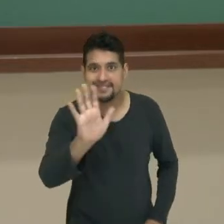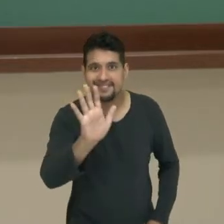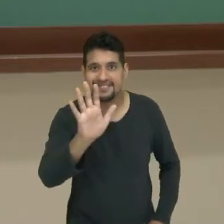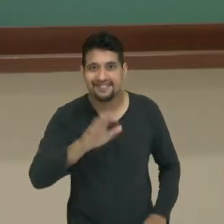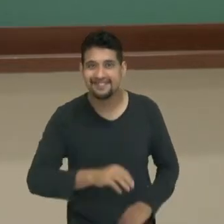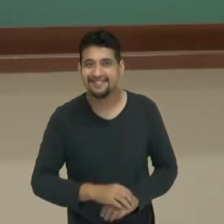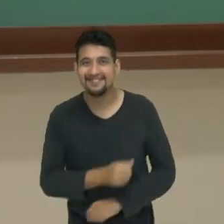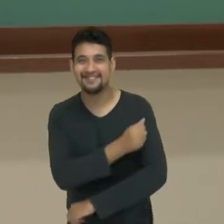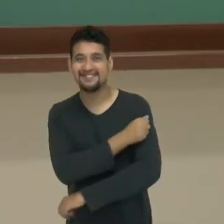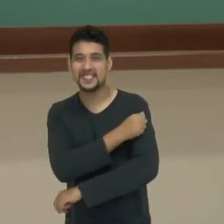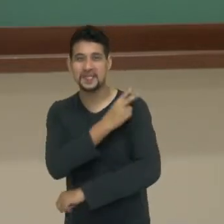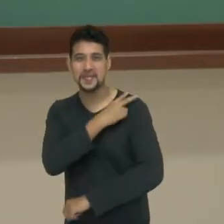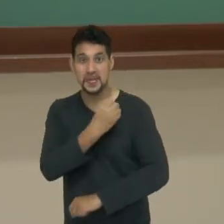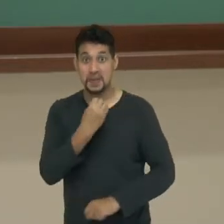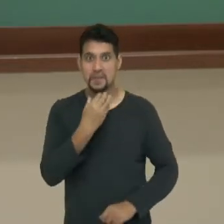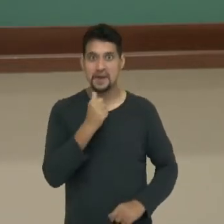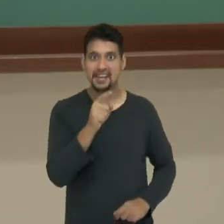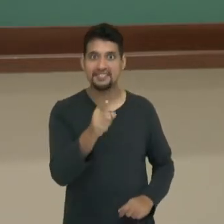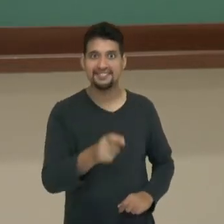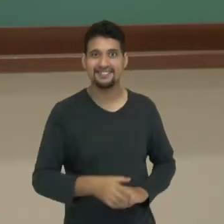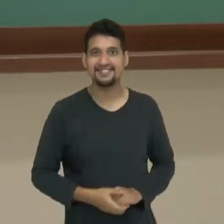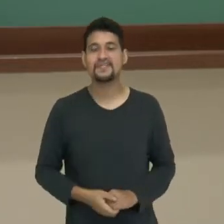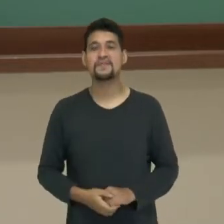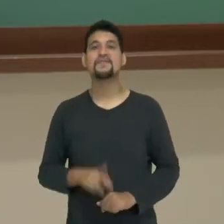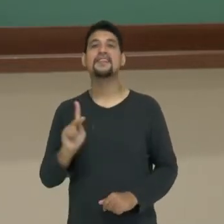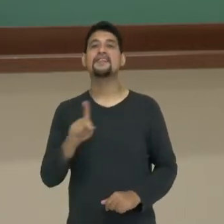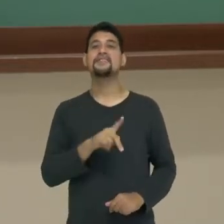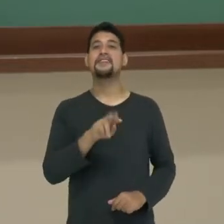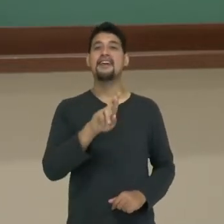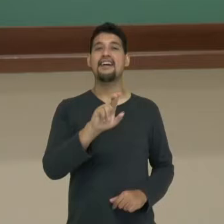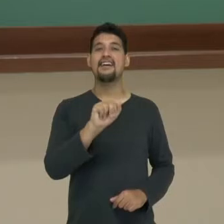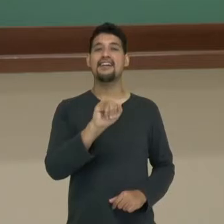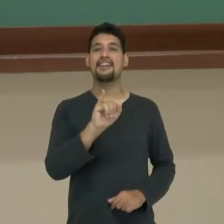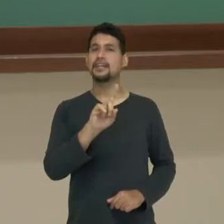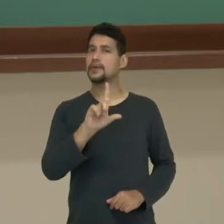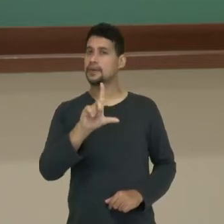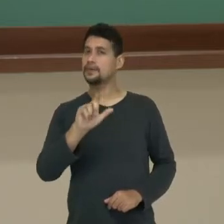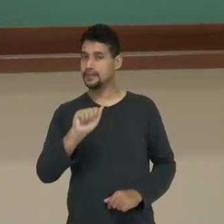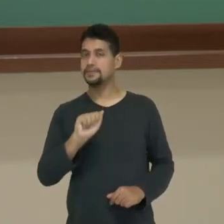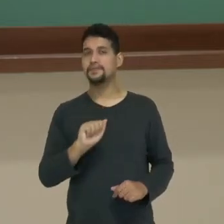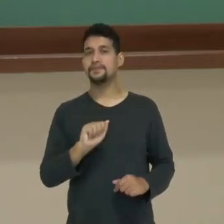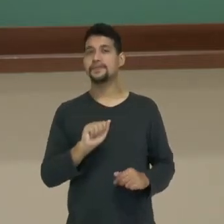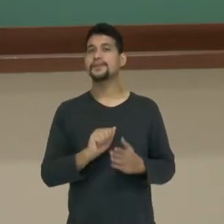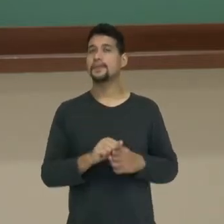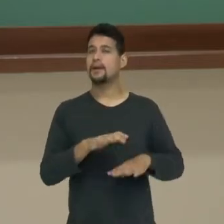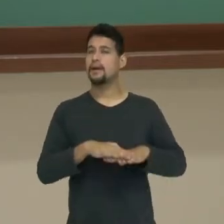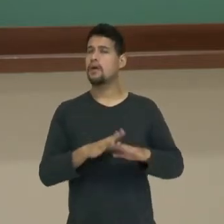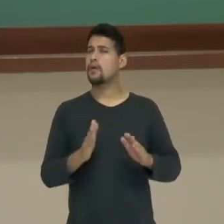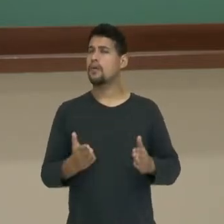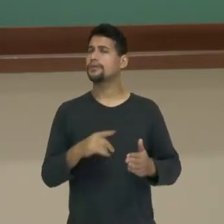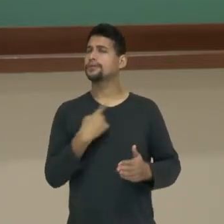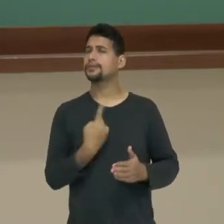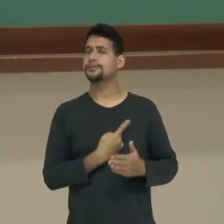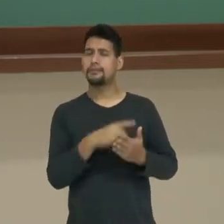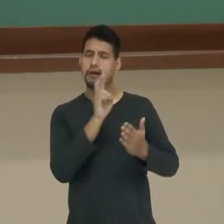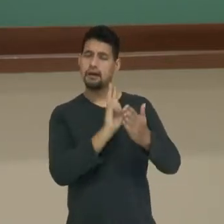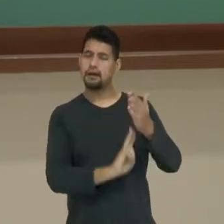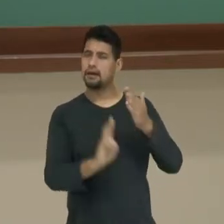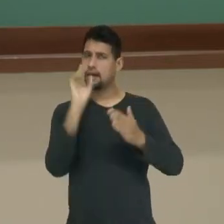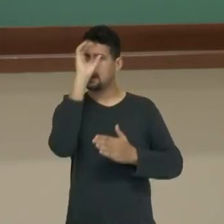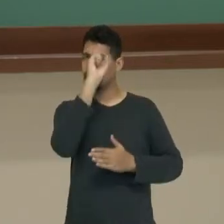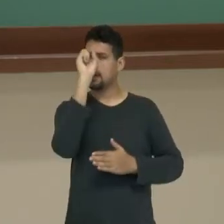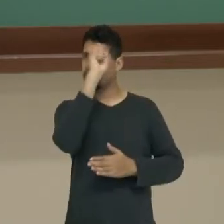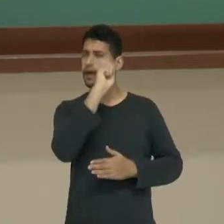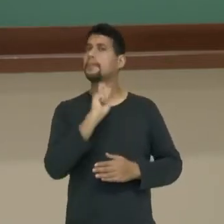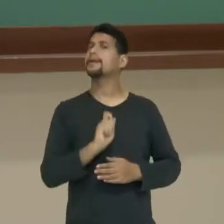estudantes da segunda série, tudo bem com vocês? Eu sou a professora Railda de Matemática e na aula de hoje nós vamos ver sobre arranjos